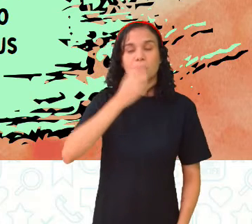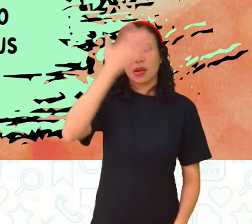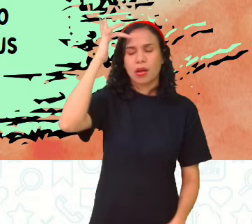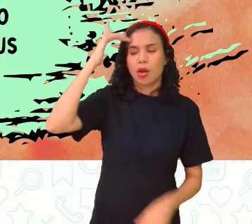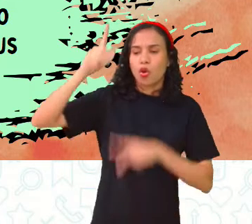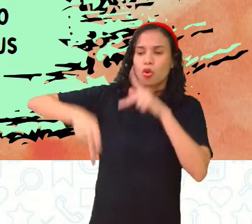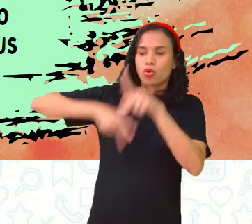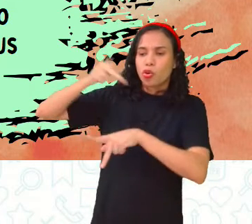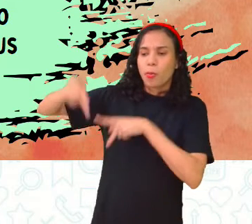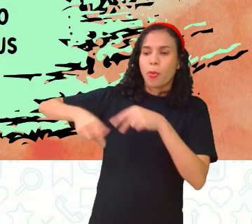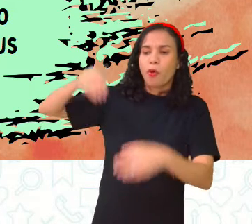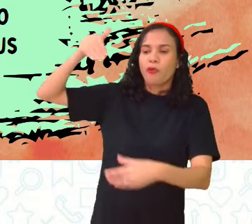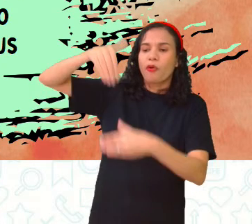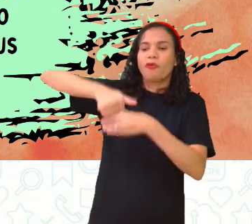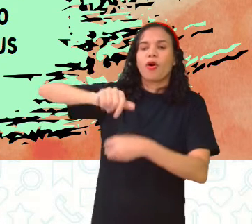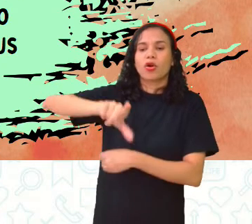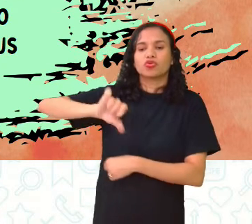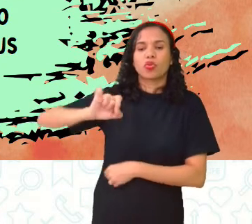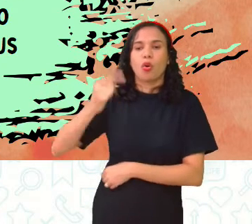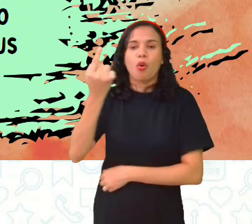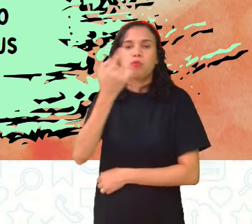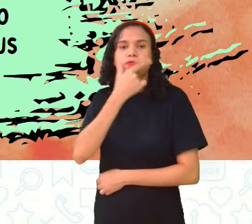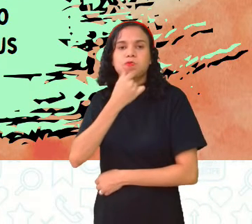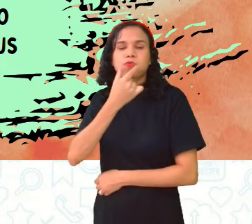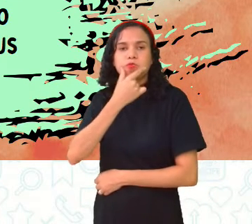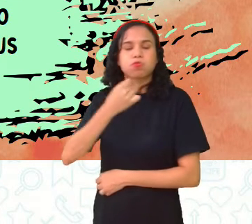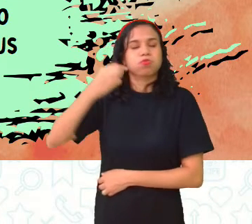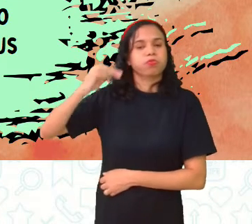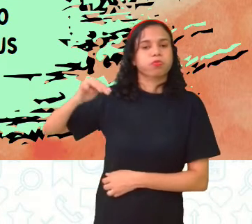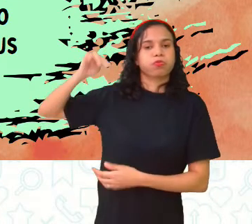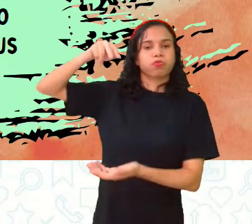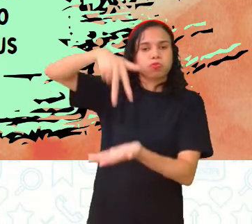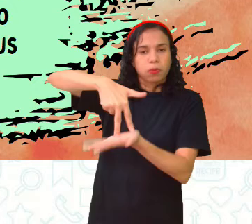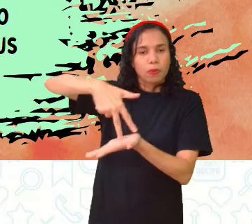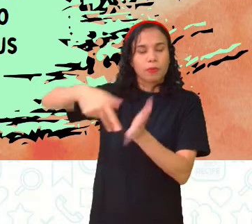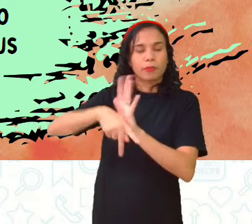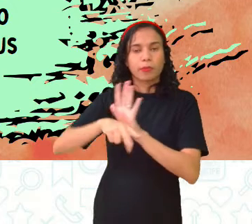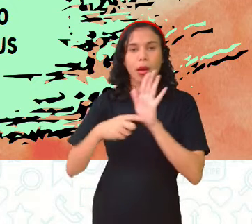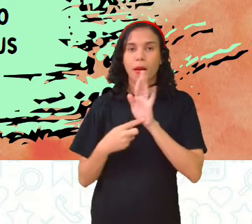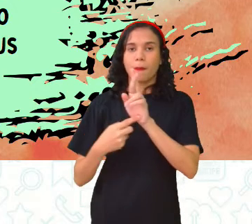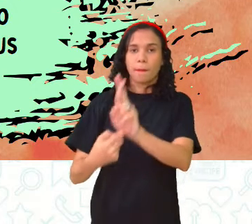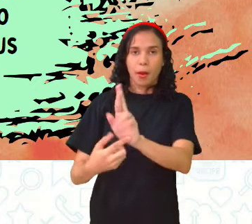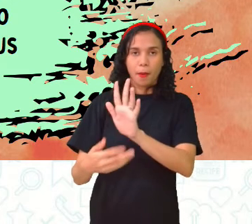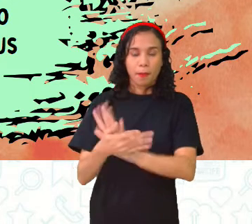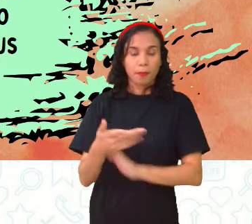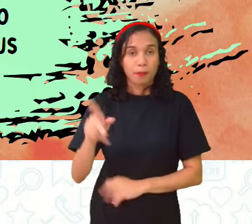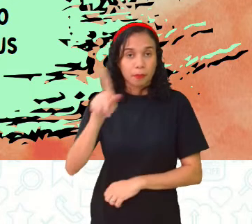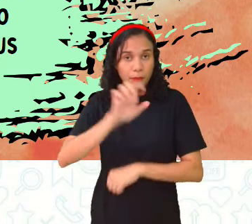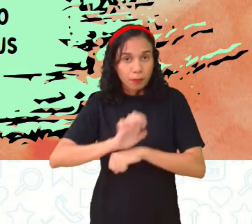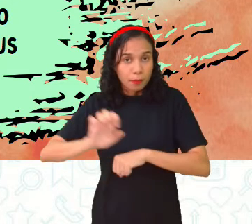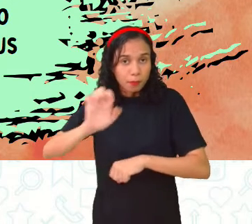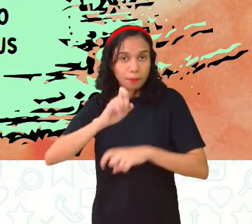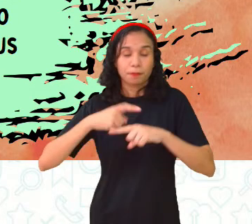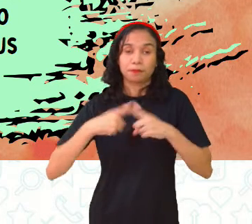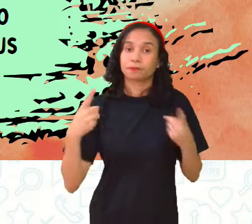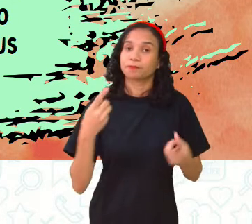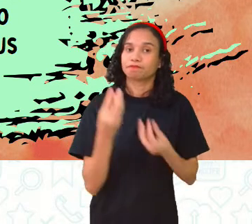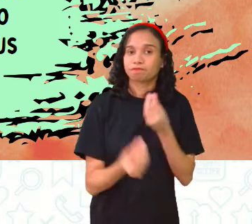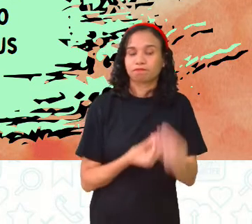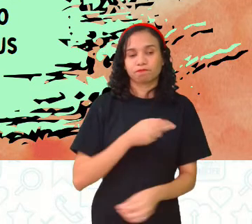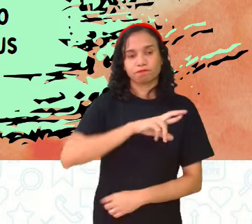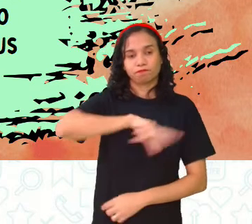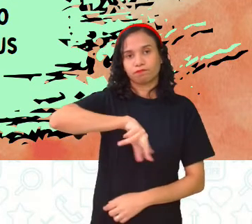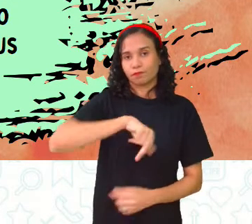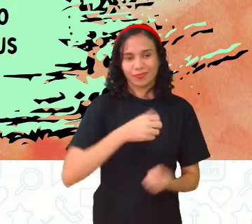ali um primeiro-ministro, certo? E ele ali é que vai representar, né, o Estado. Já que não era